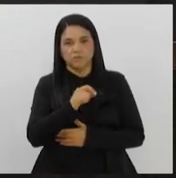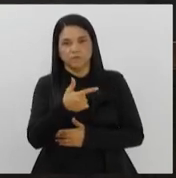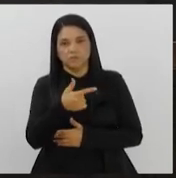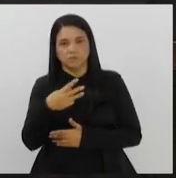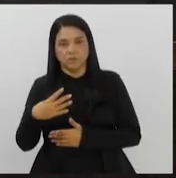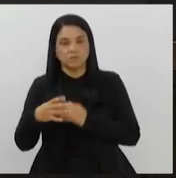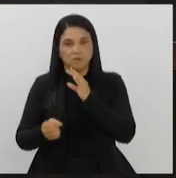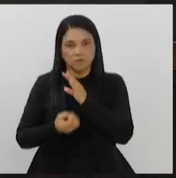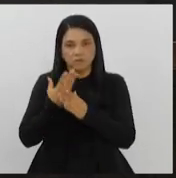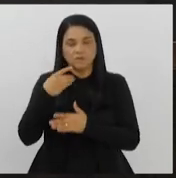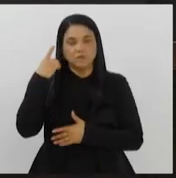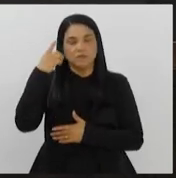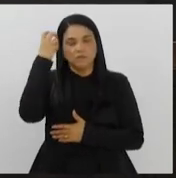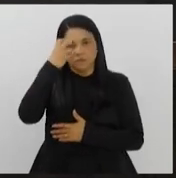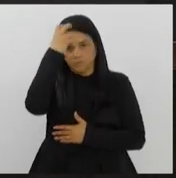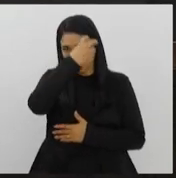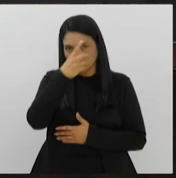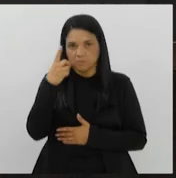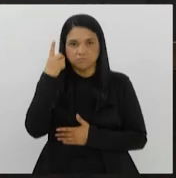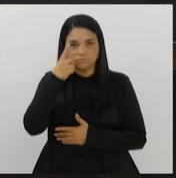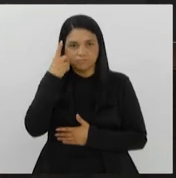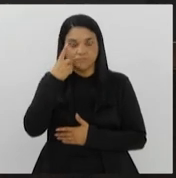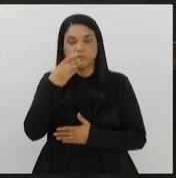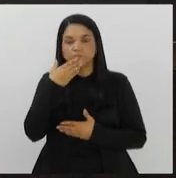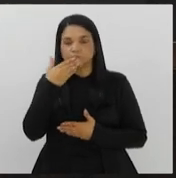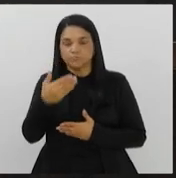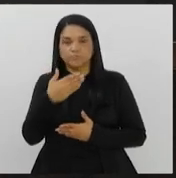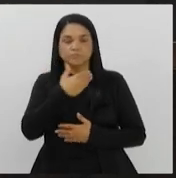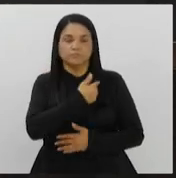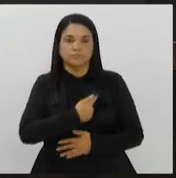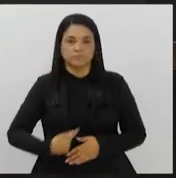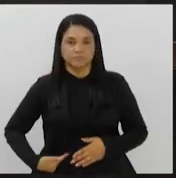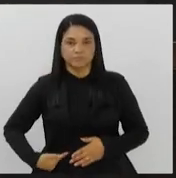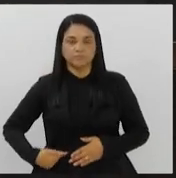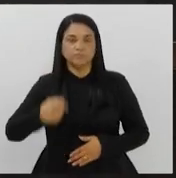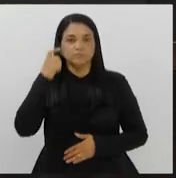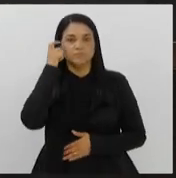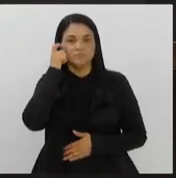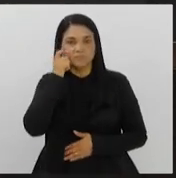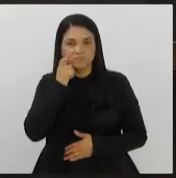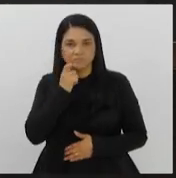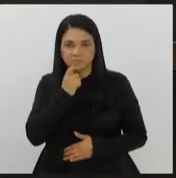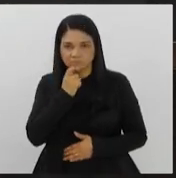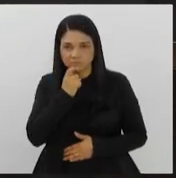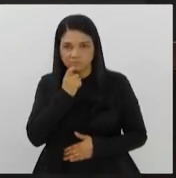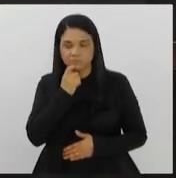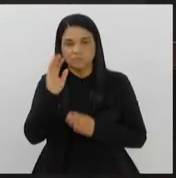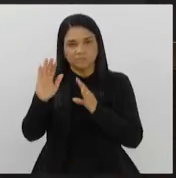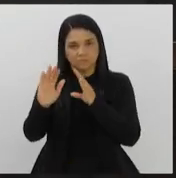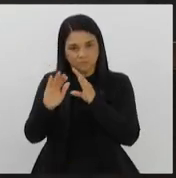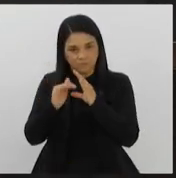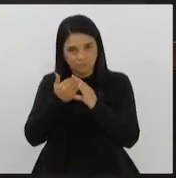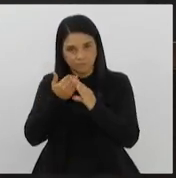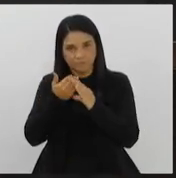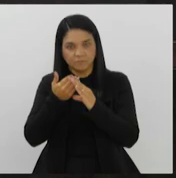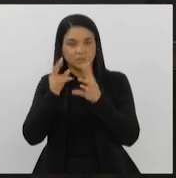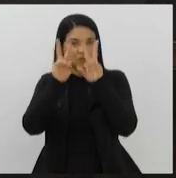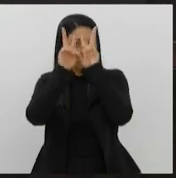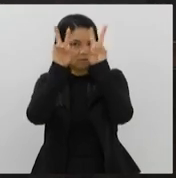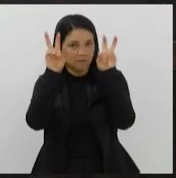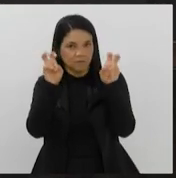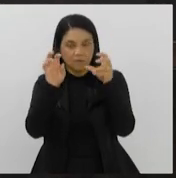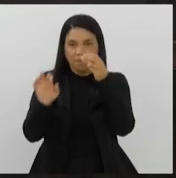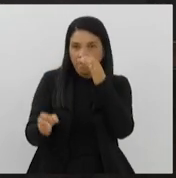278/2024, de autoria da deputada Verônica Lima. Solicito ao excelentíssimo governador do Estado do Rio de Janeiro o envio de mensagem dispondo sobre